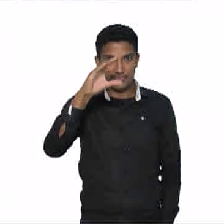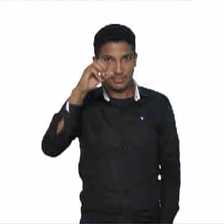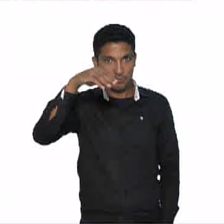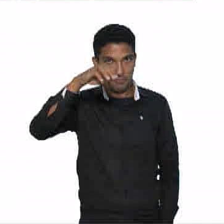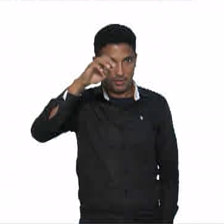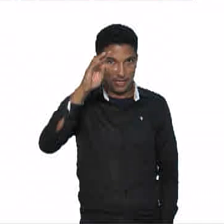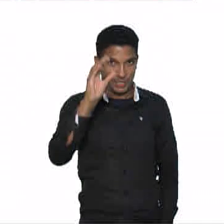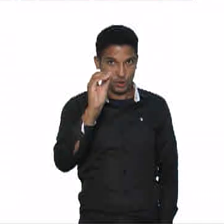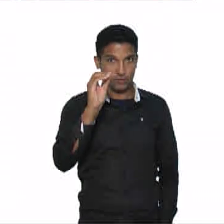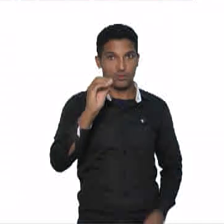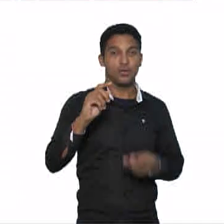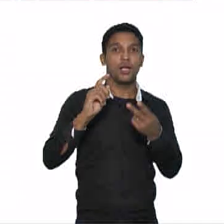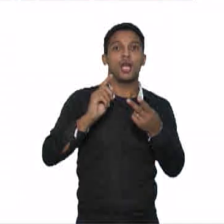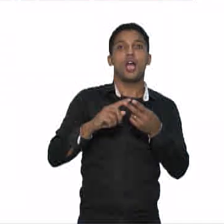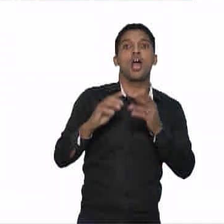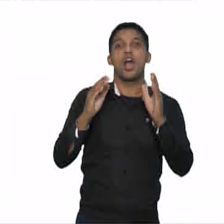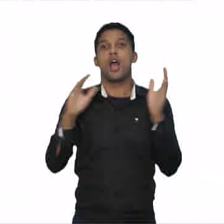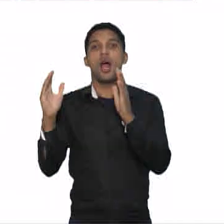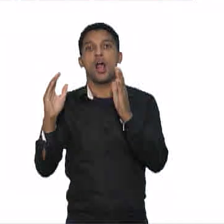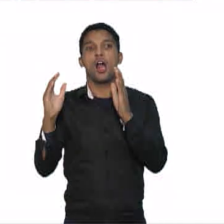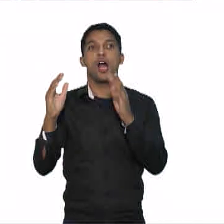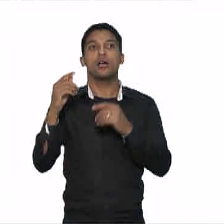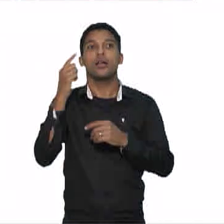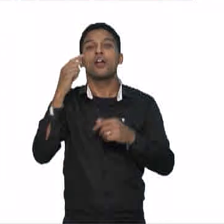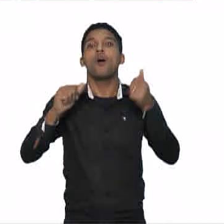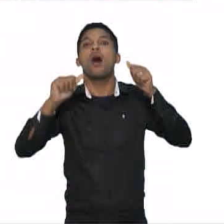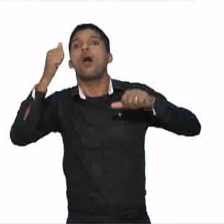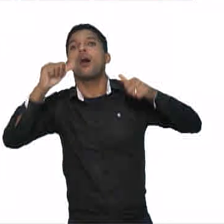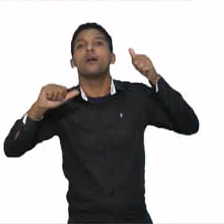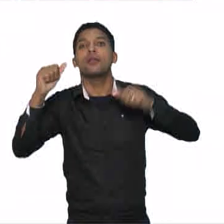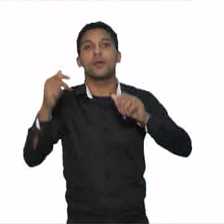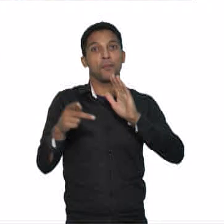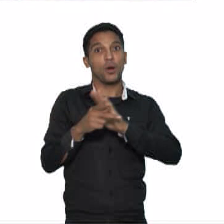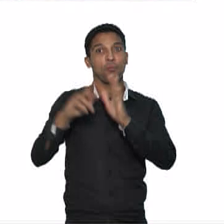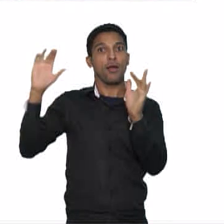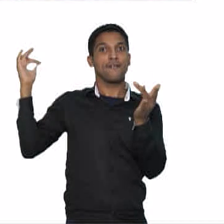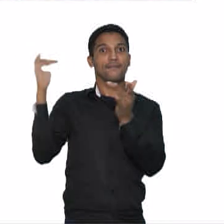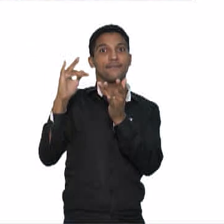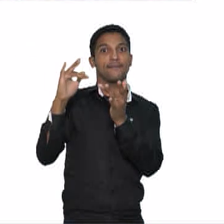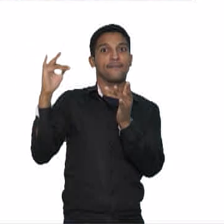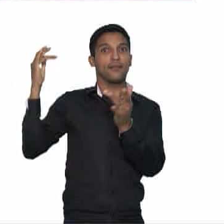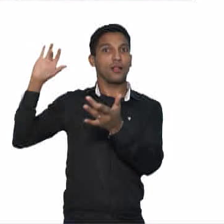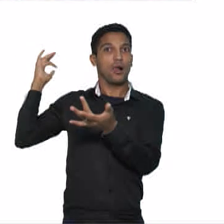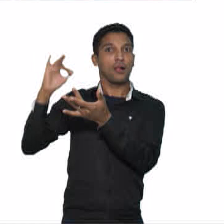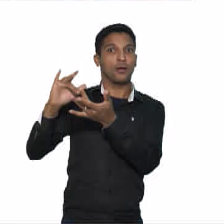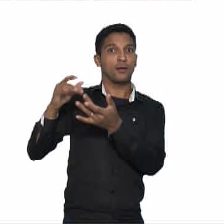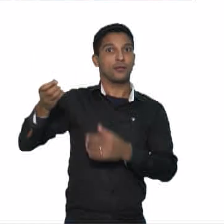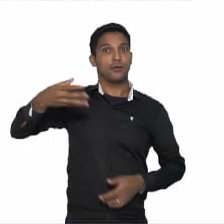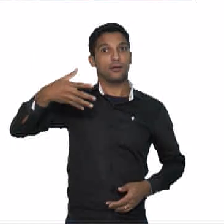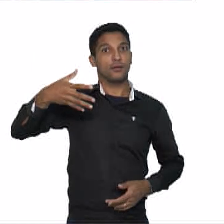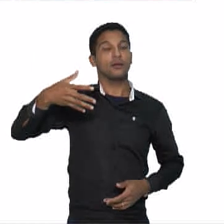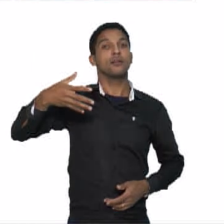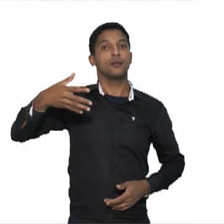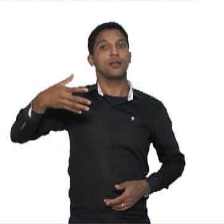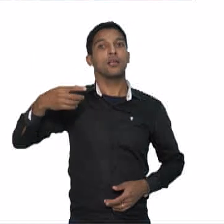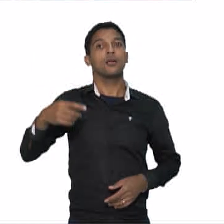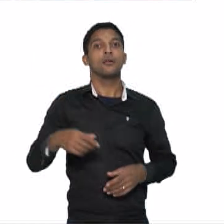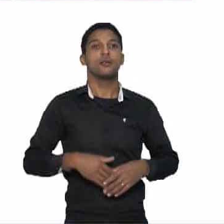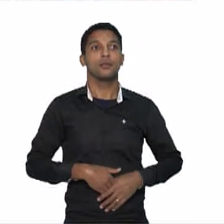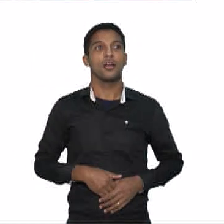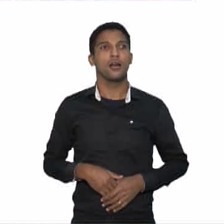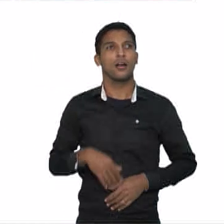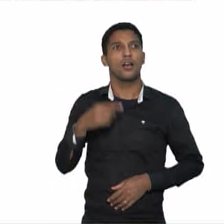marque a alternativa correta. Em seguida, analise quais obras possuem as mesmas características. Então, vamos lá. Obras. Nós temos a Judite